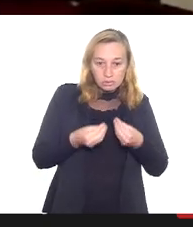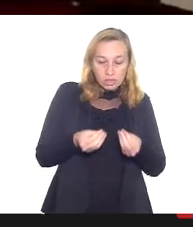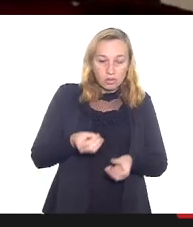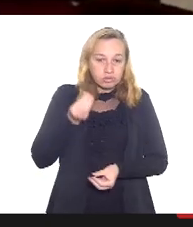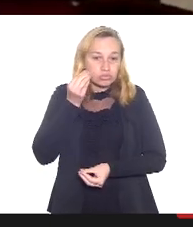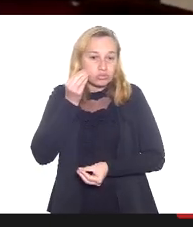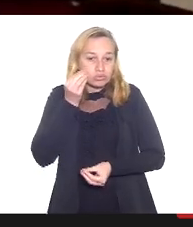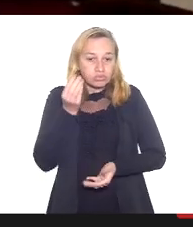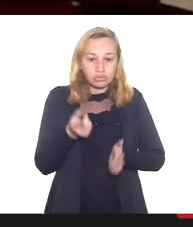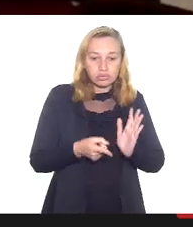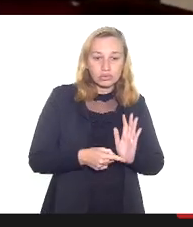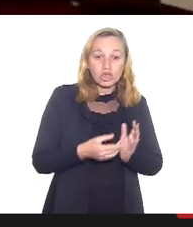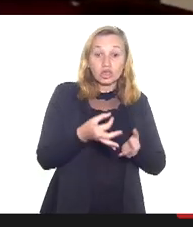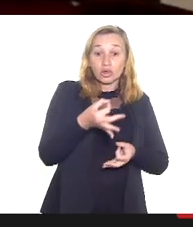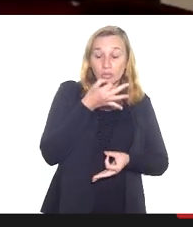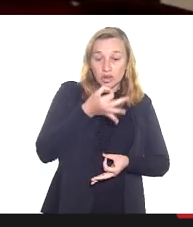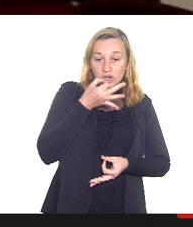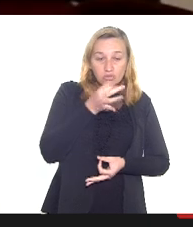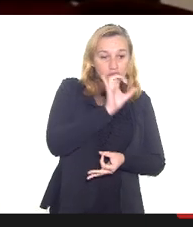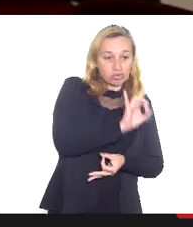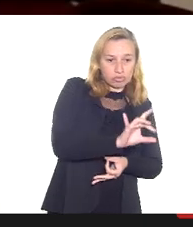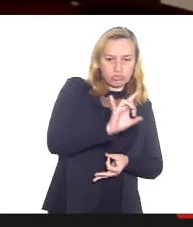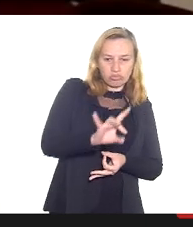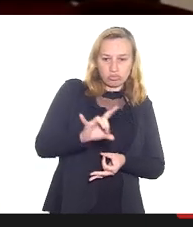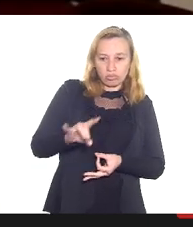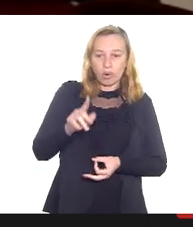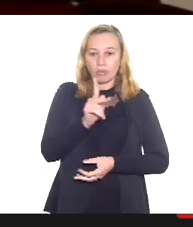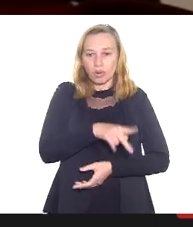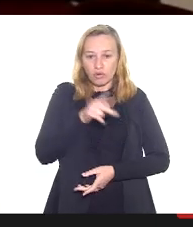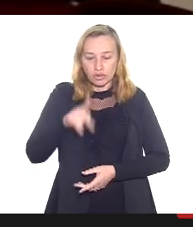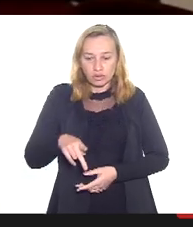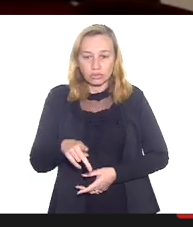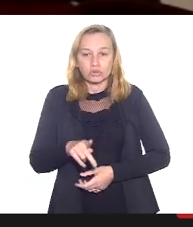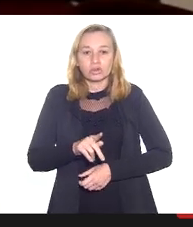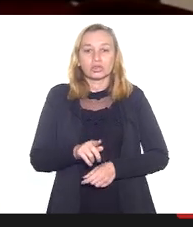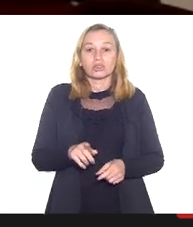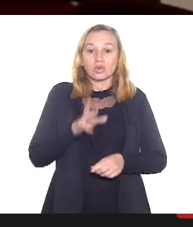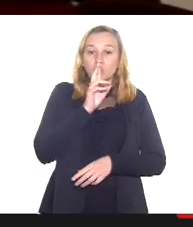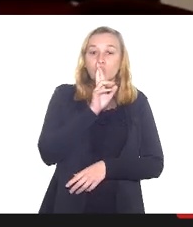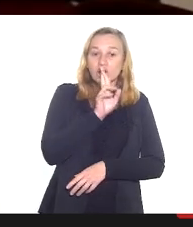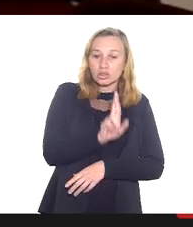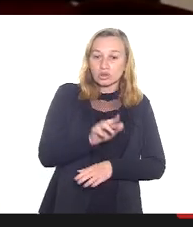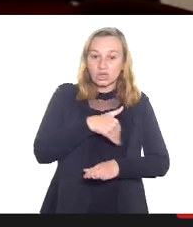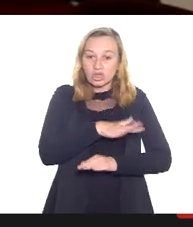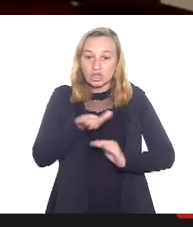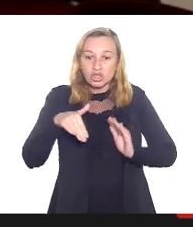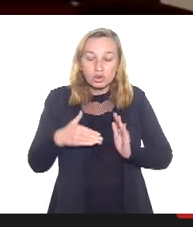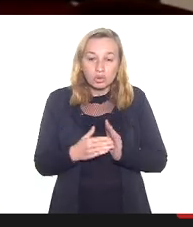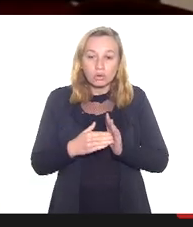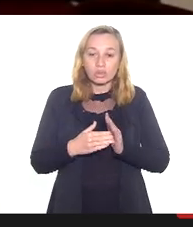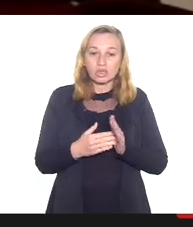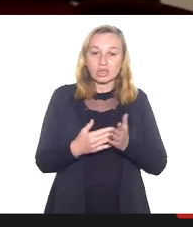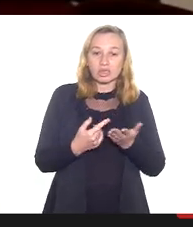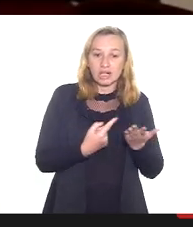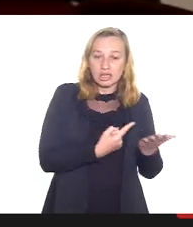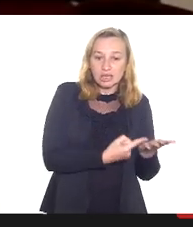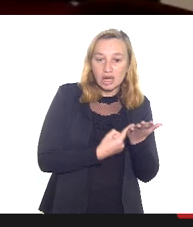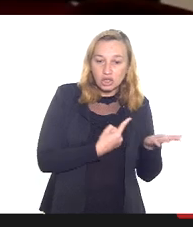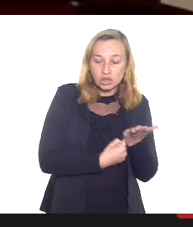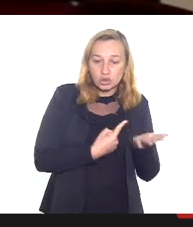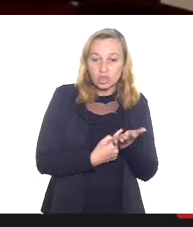contribuição dos professores, tá? E como resultado de todas essas contribuições, nós